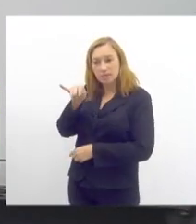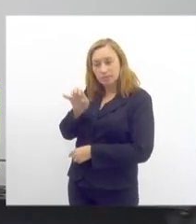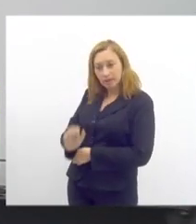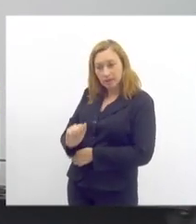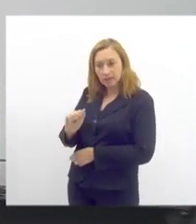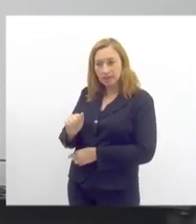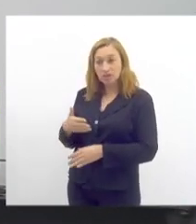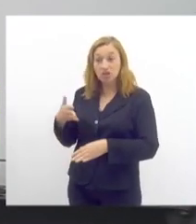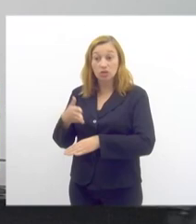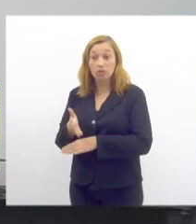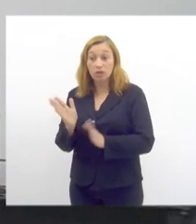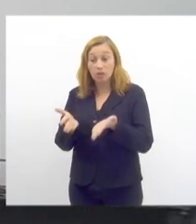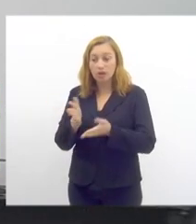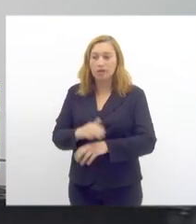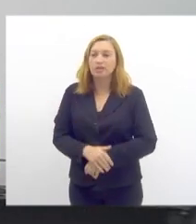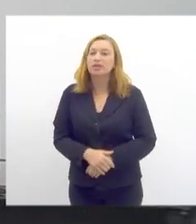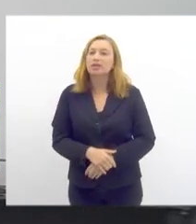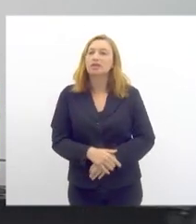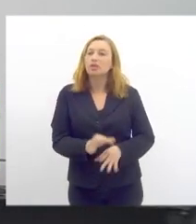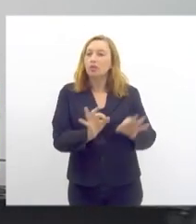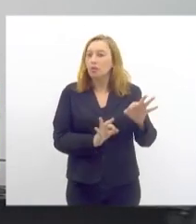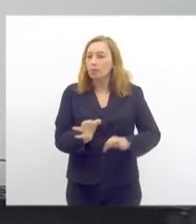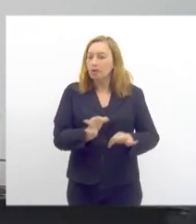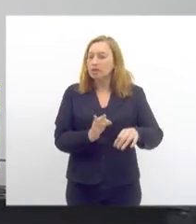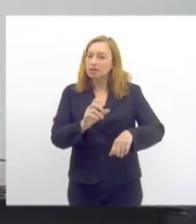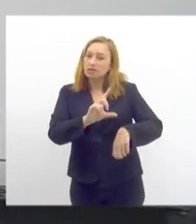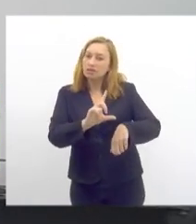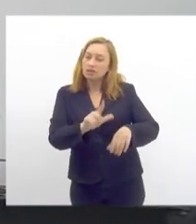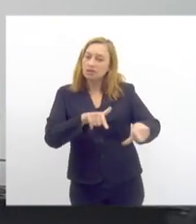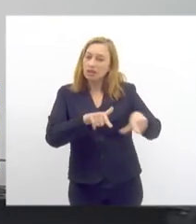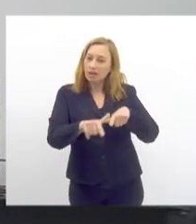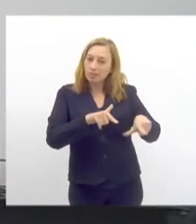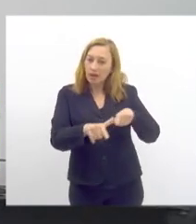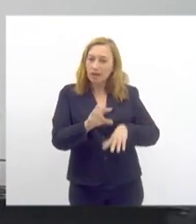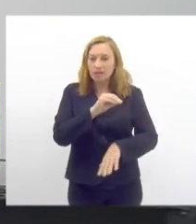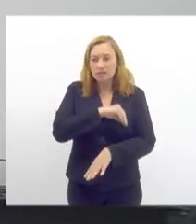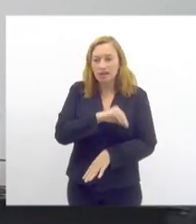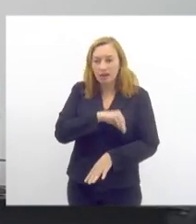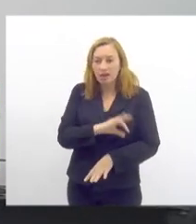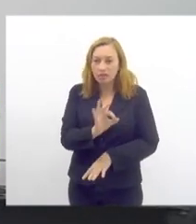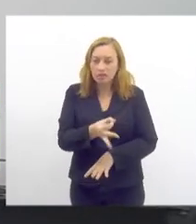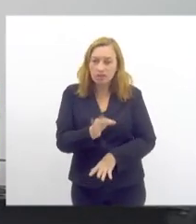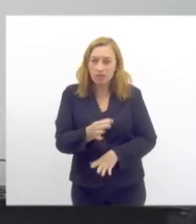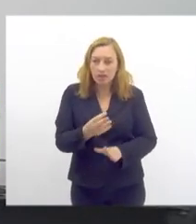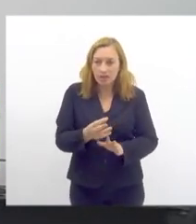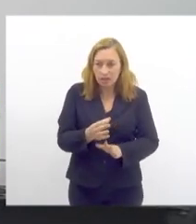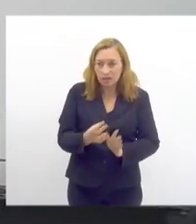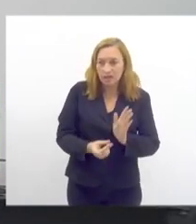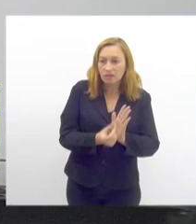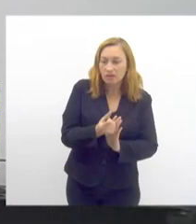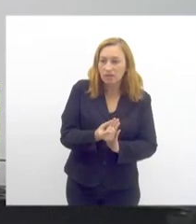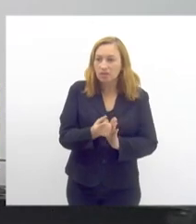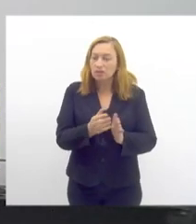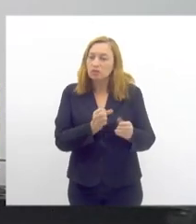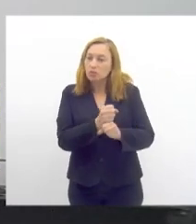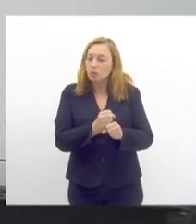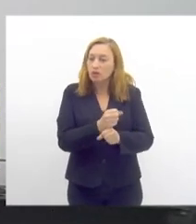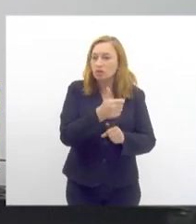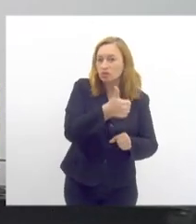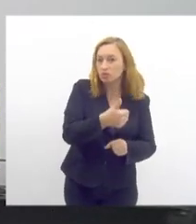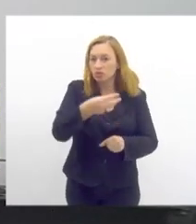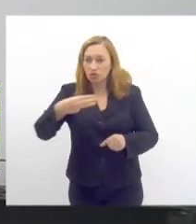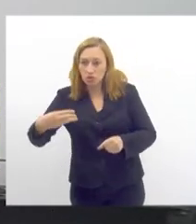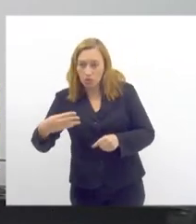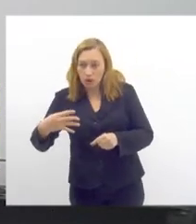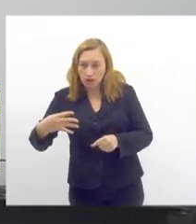chegar, o plano de carreira acertado entre as partes, a produção de efeitos financeiros a partir de 2024, e